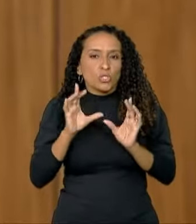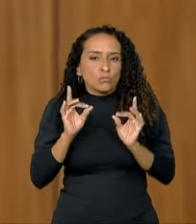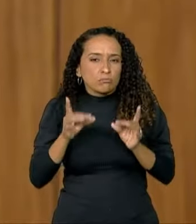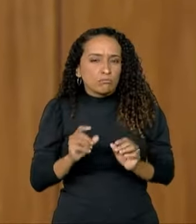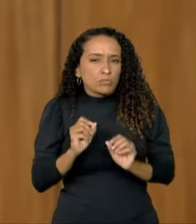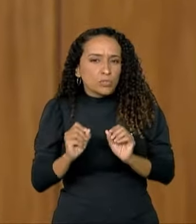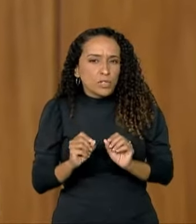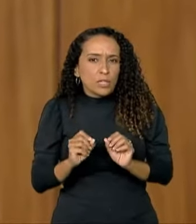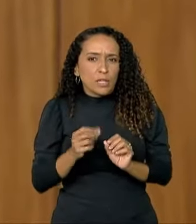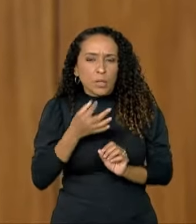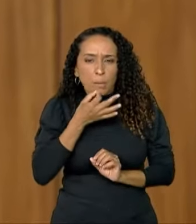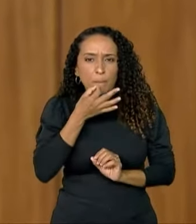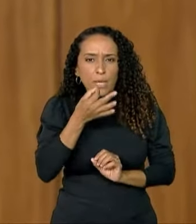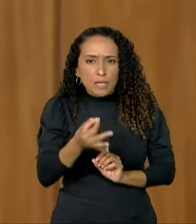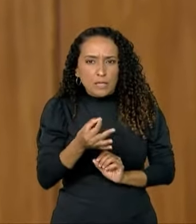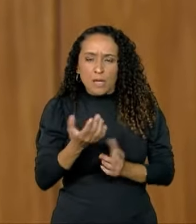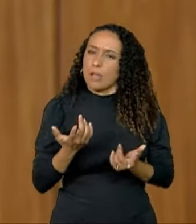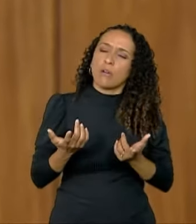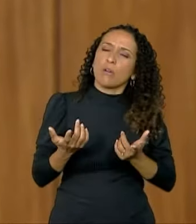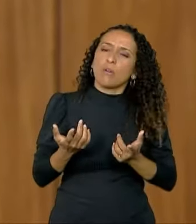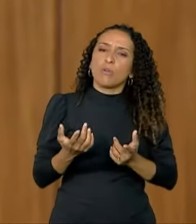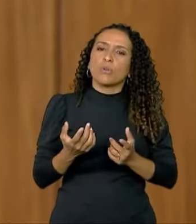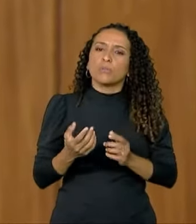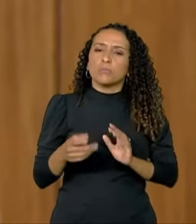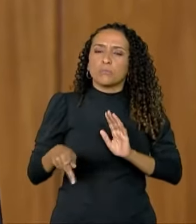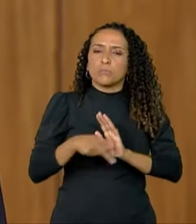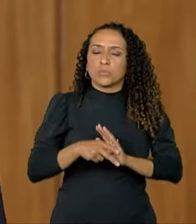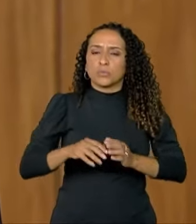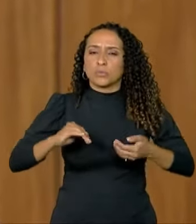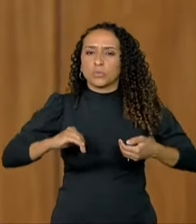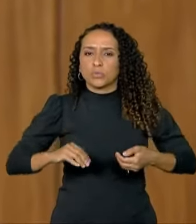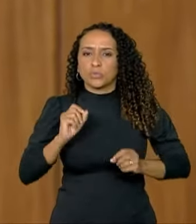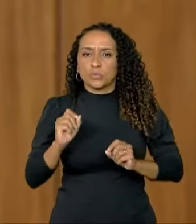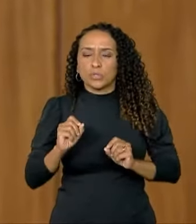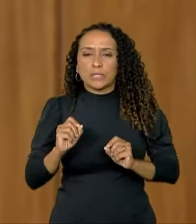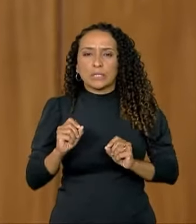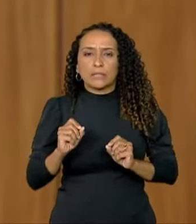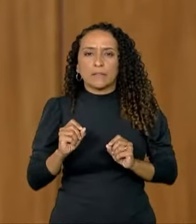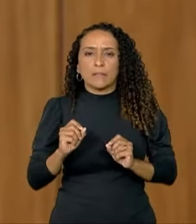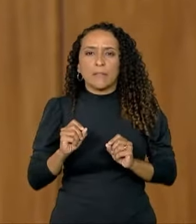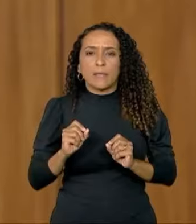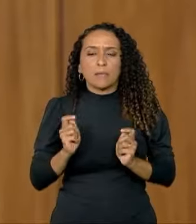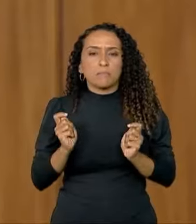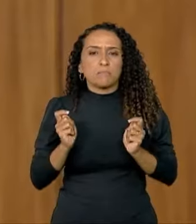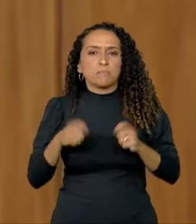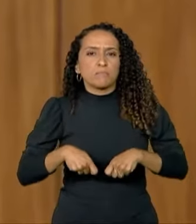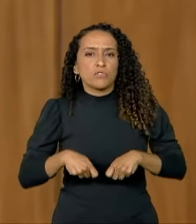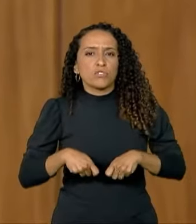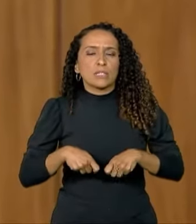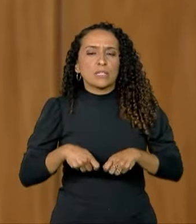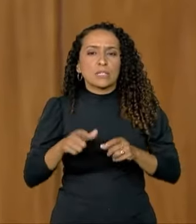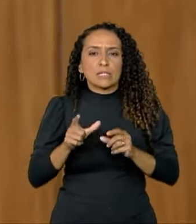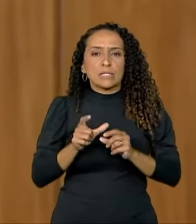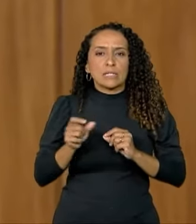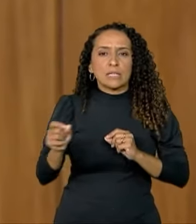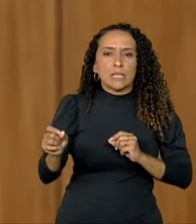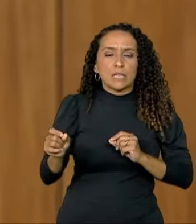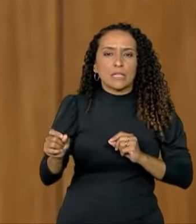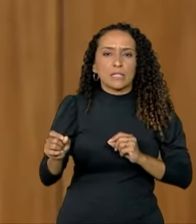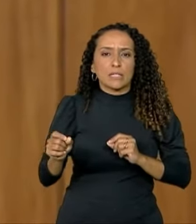dissentindo da opinião majoritária do Congresso Nacional, no sentido de permitir a saída